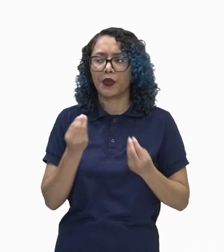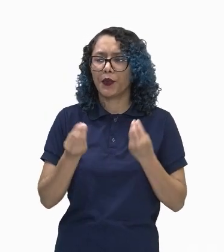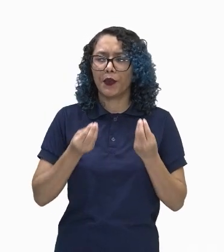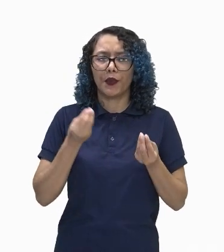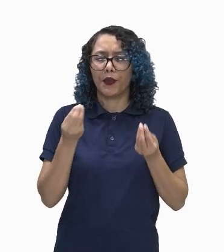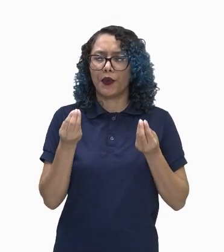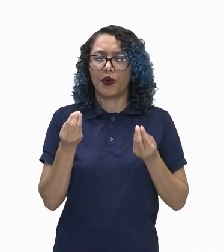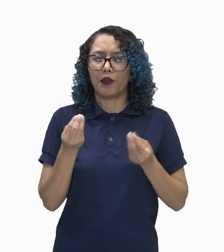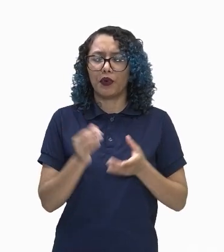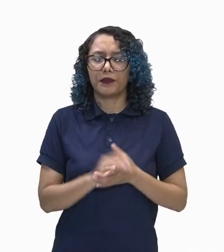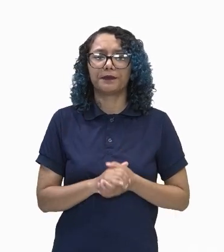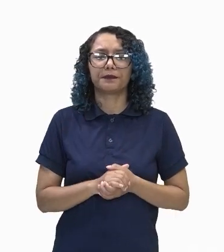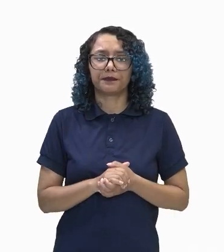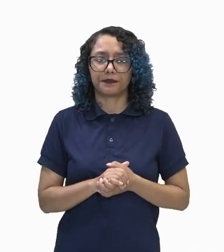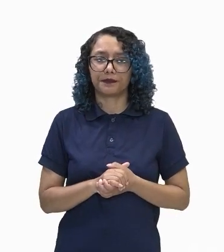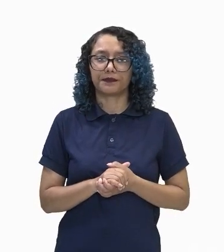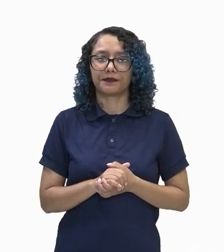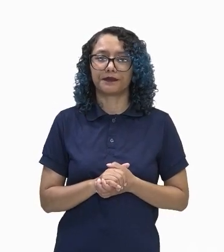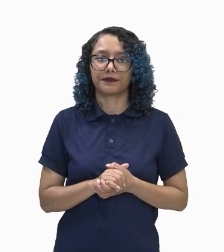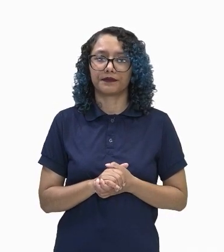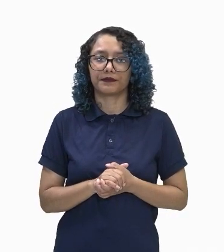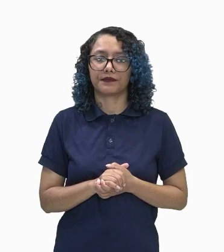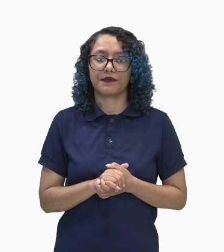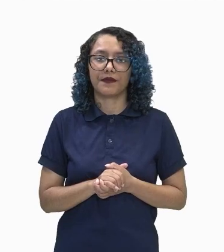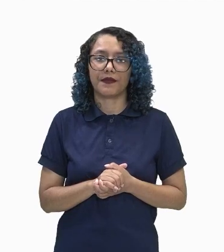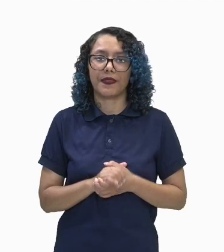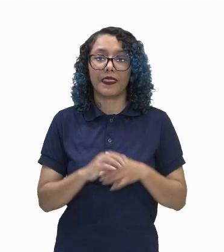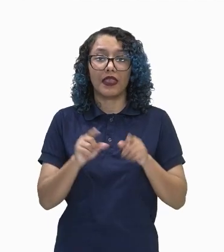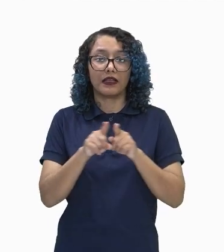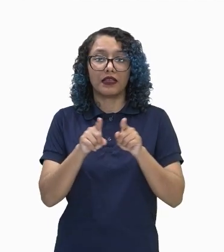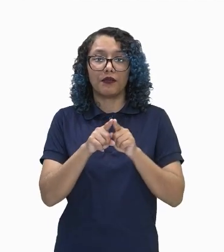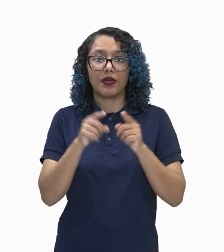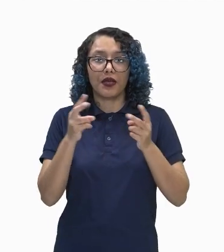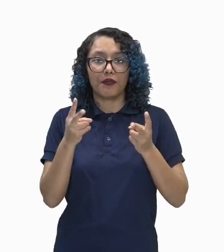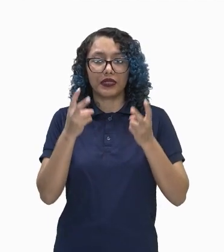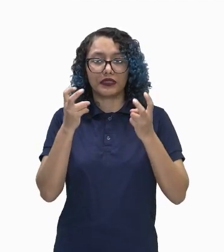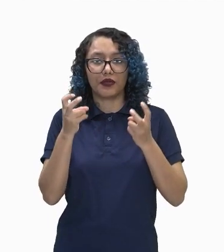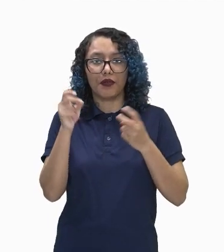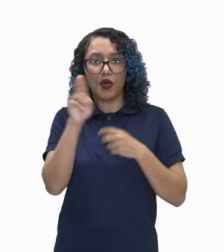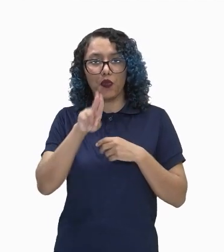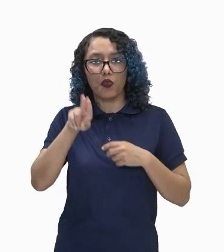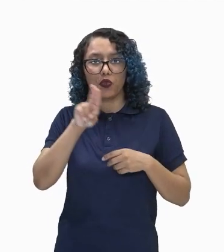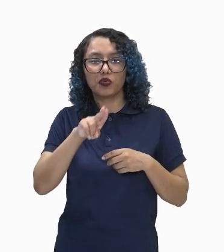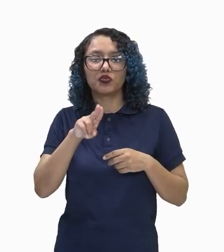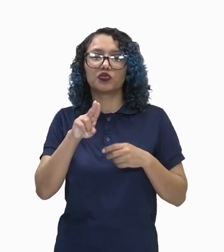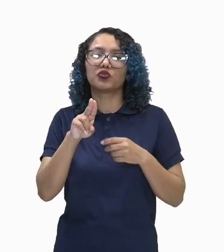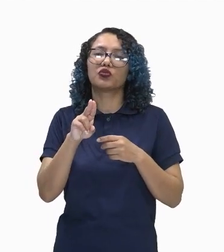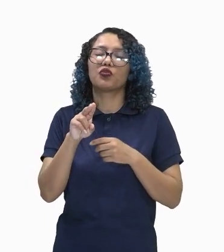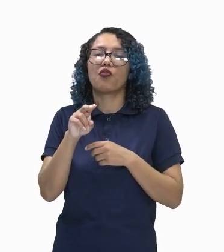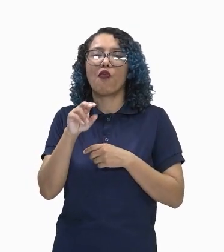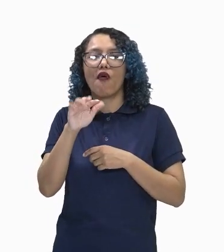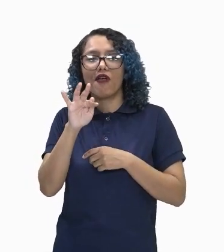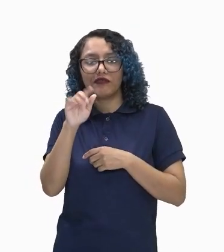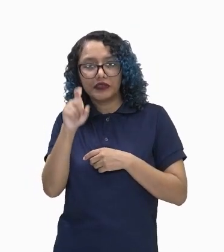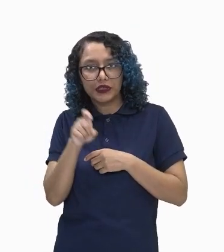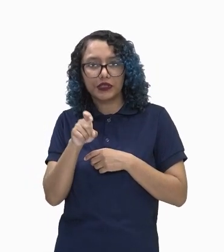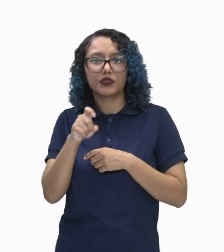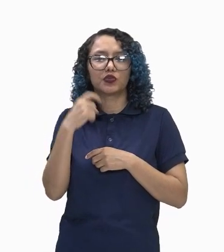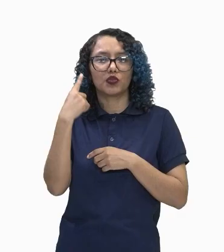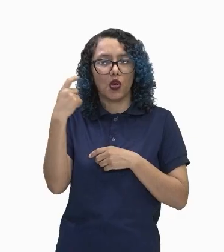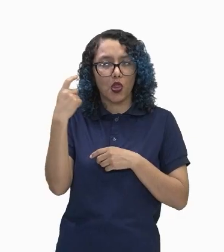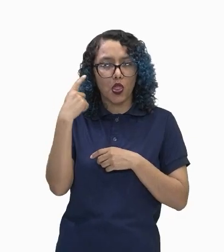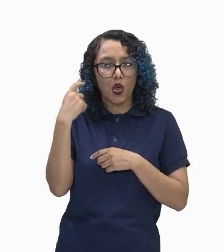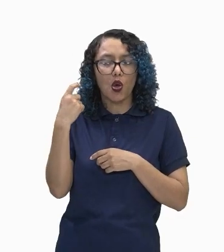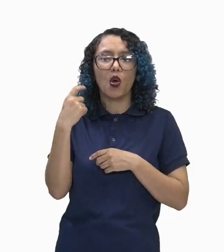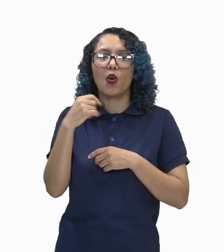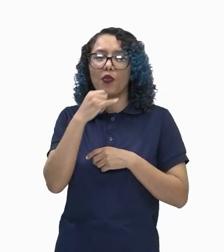modo geral, né? Notar o uso dos efeitos sonoros, né? Ali para criar, de repente, o